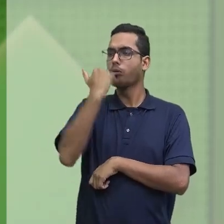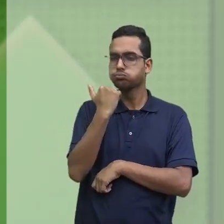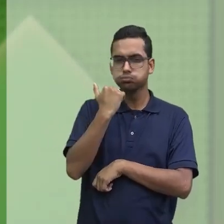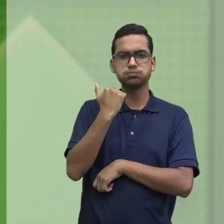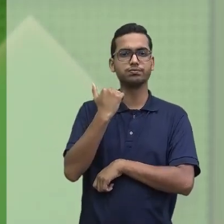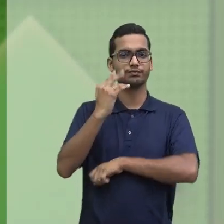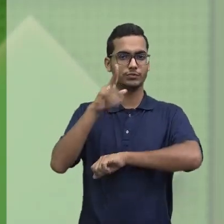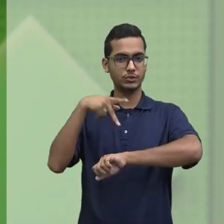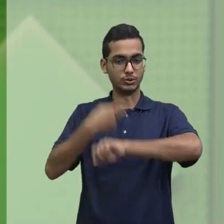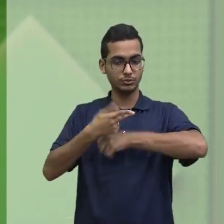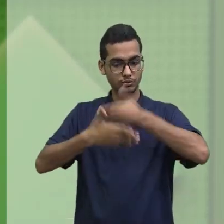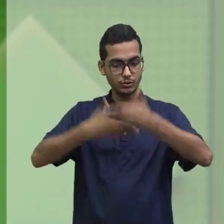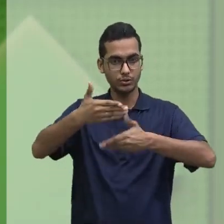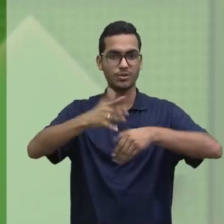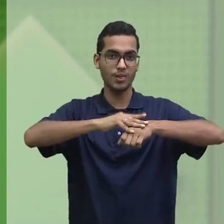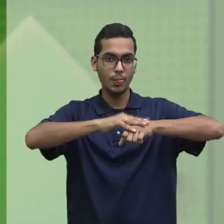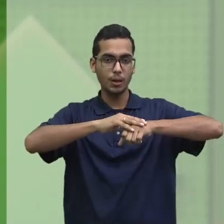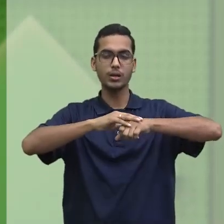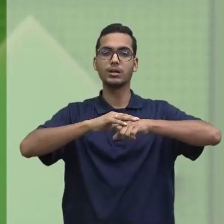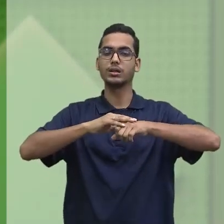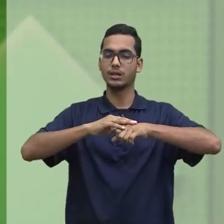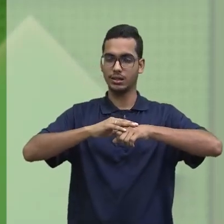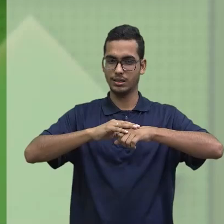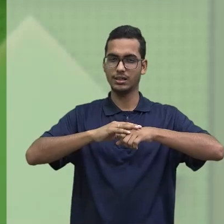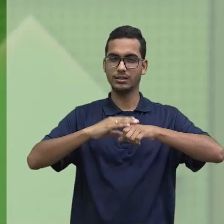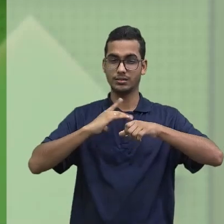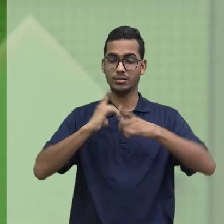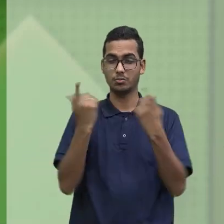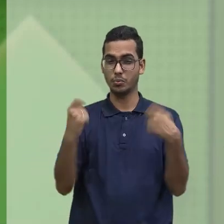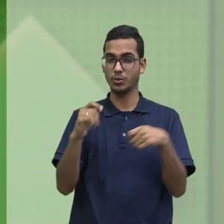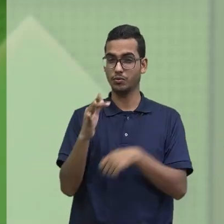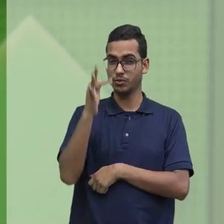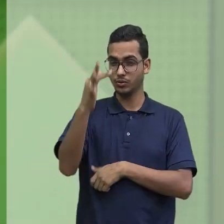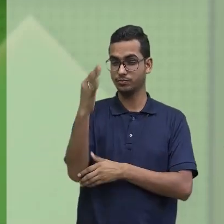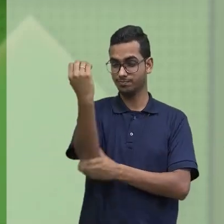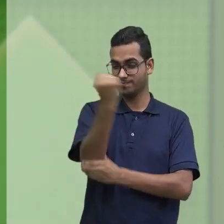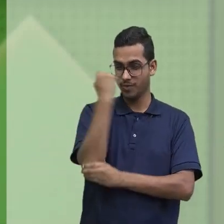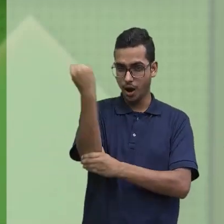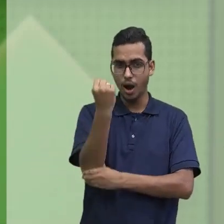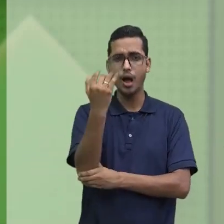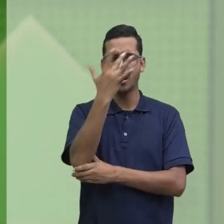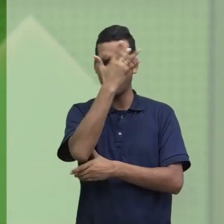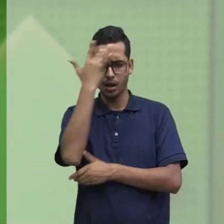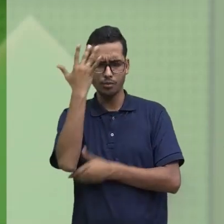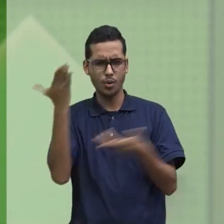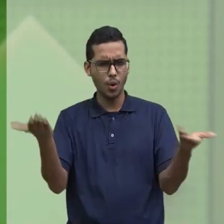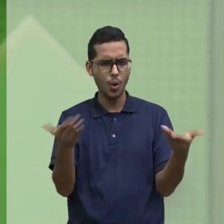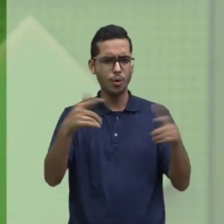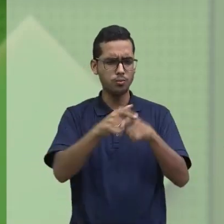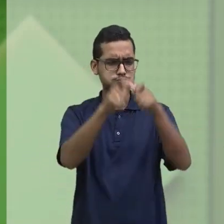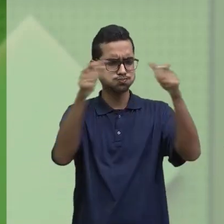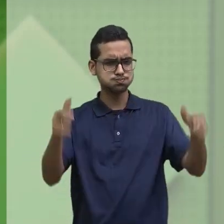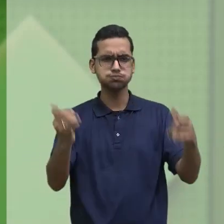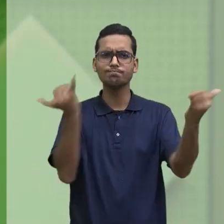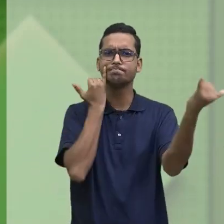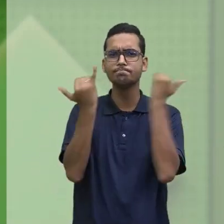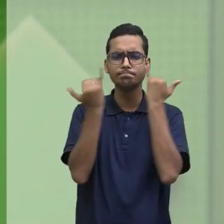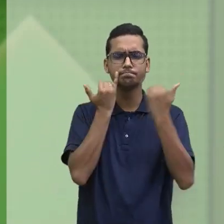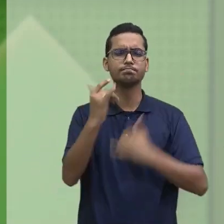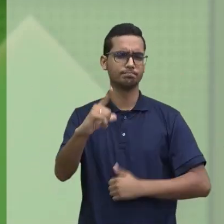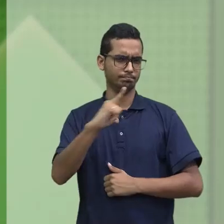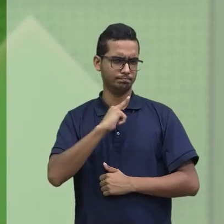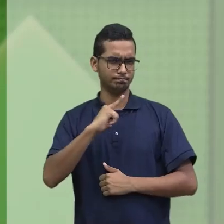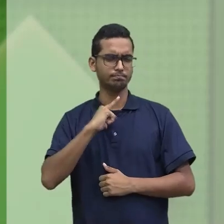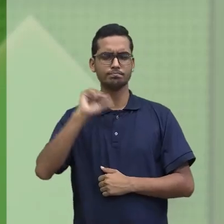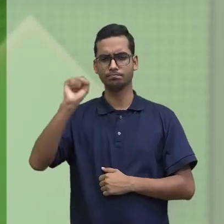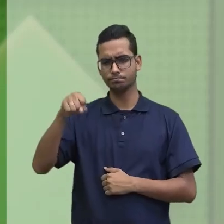está num estágio muito avançado. Então, hoje em dia as pessoas já têm essa informação, né? E é importante a gente sempre buscar saber